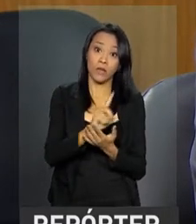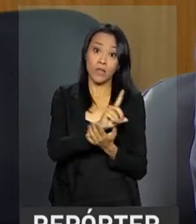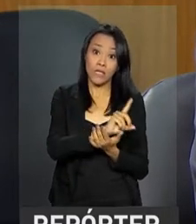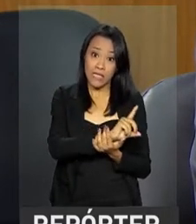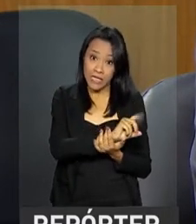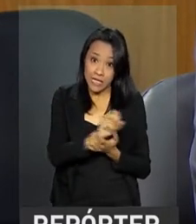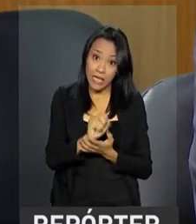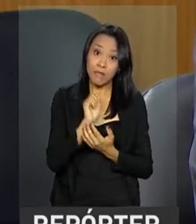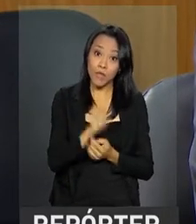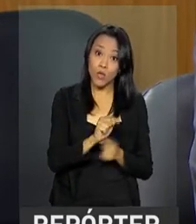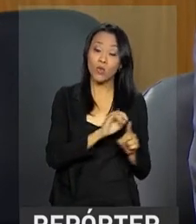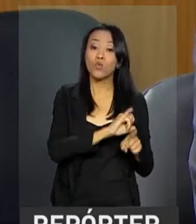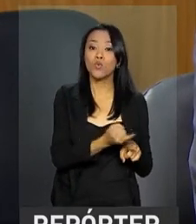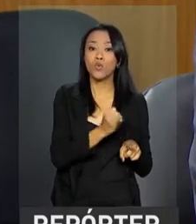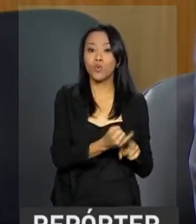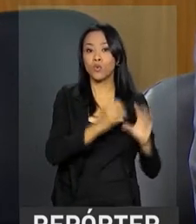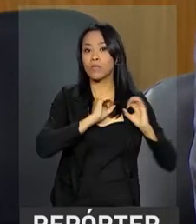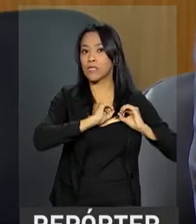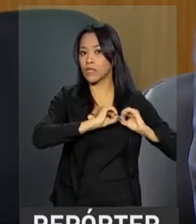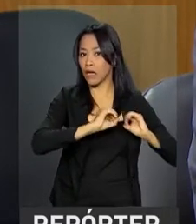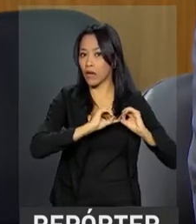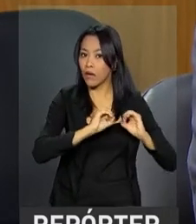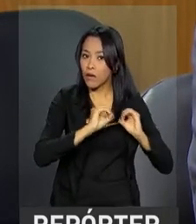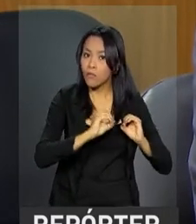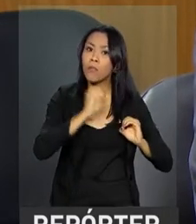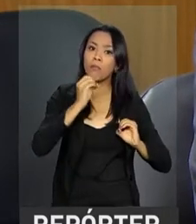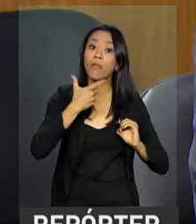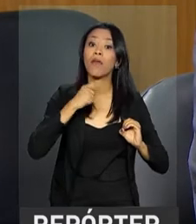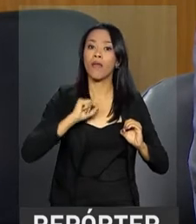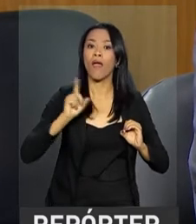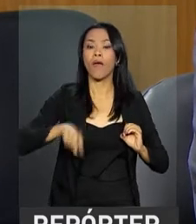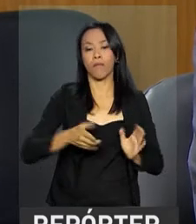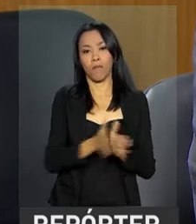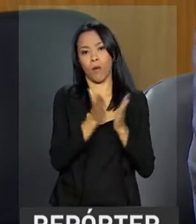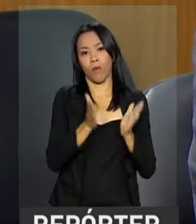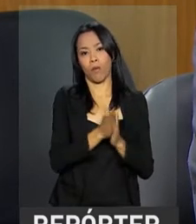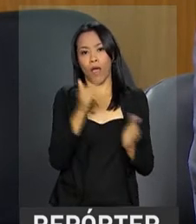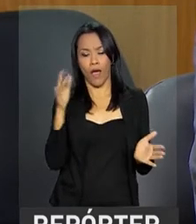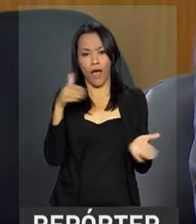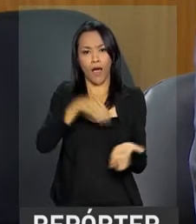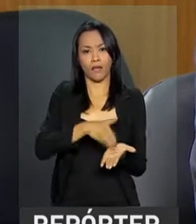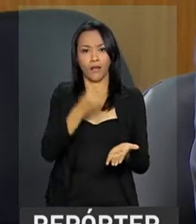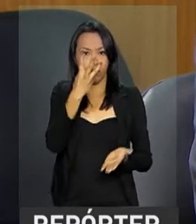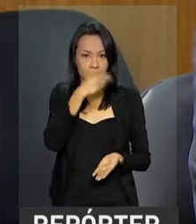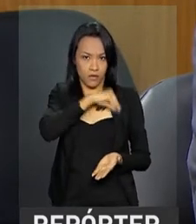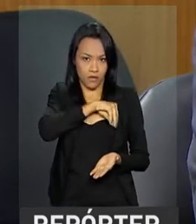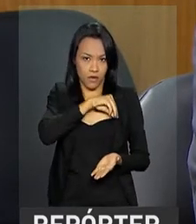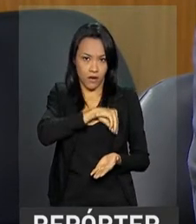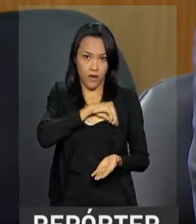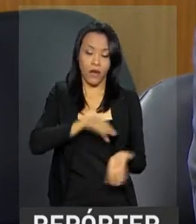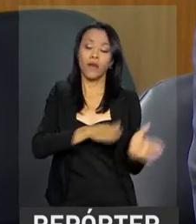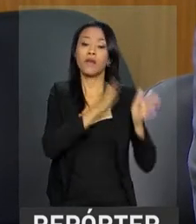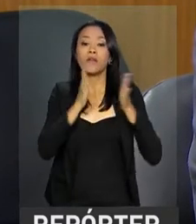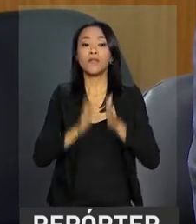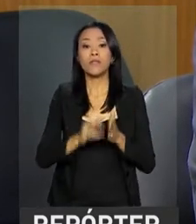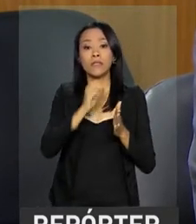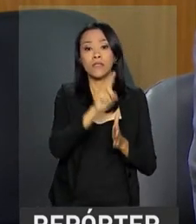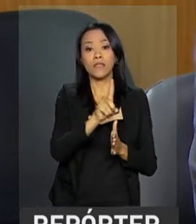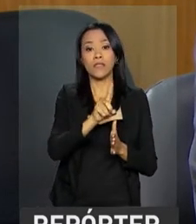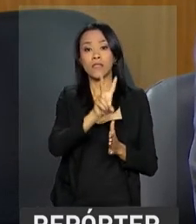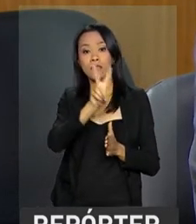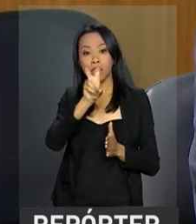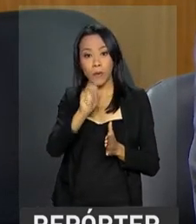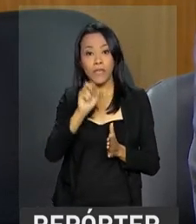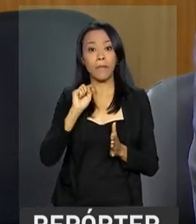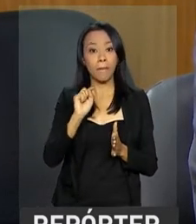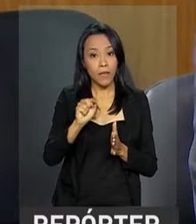juros zero, que é um grande avanço para os mais pobres, até 3 salários mínimos. 150 mil contratos para as